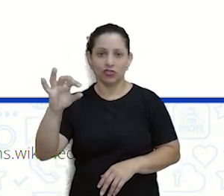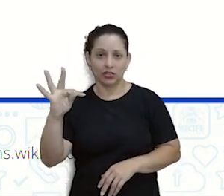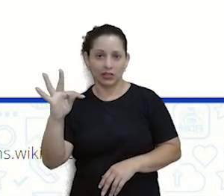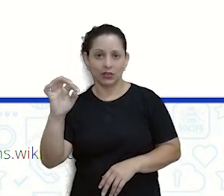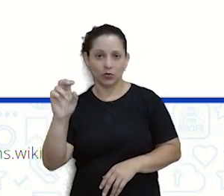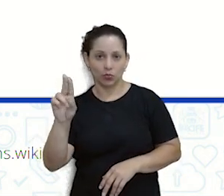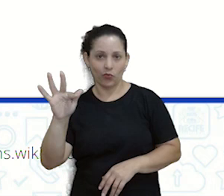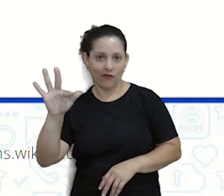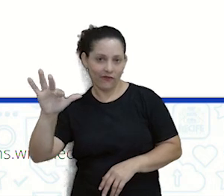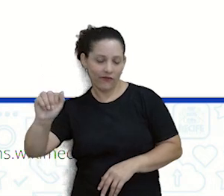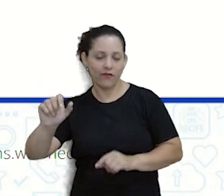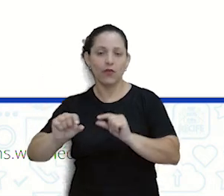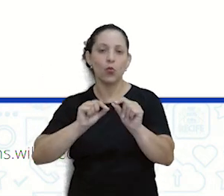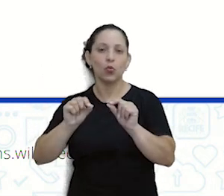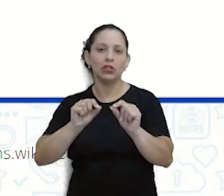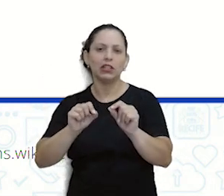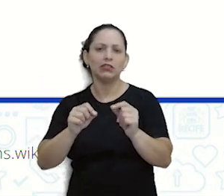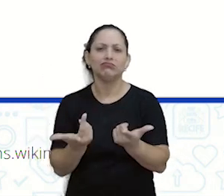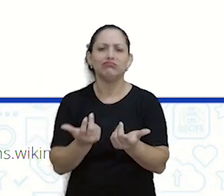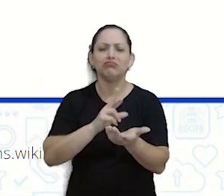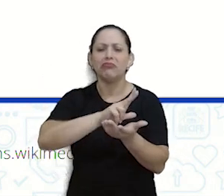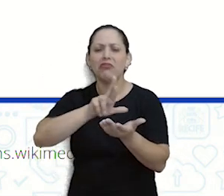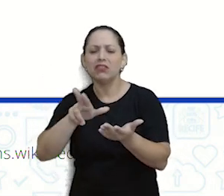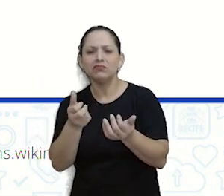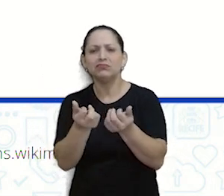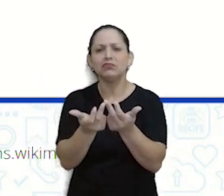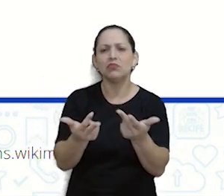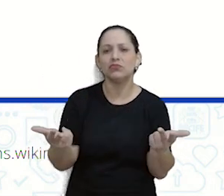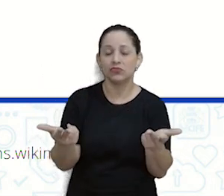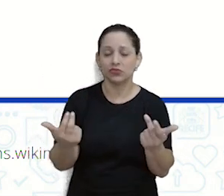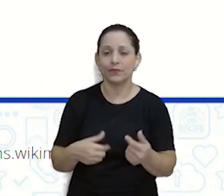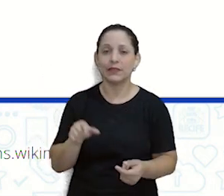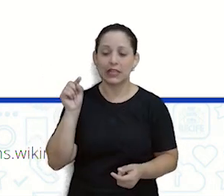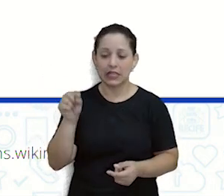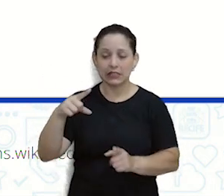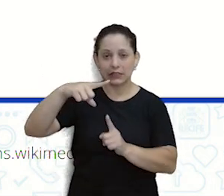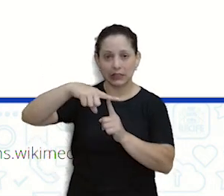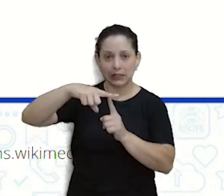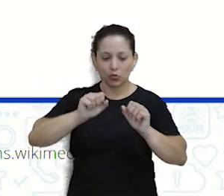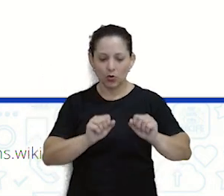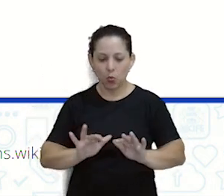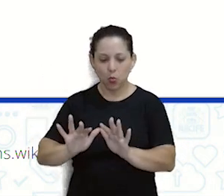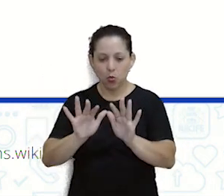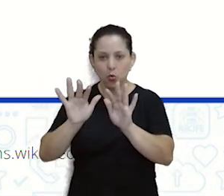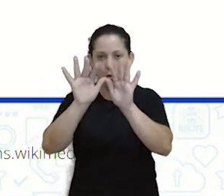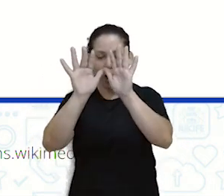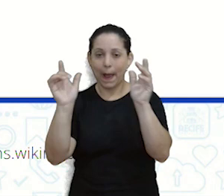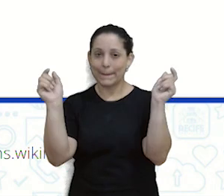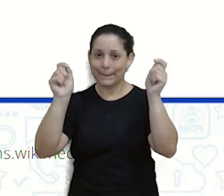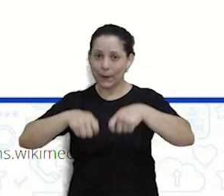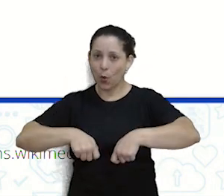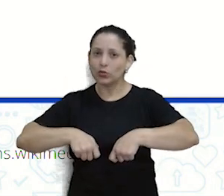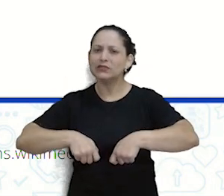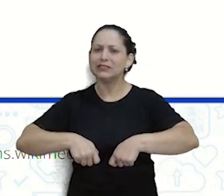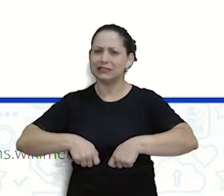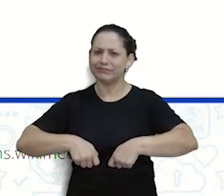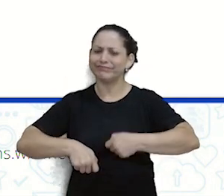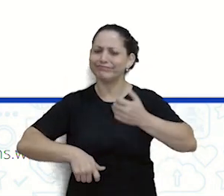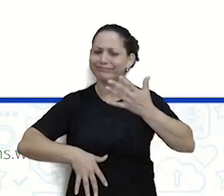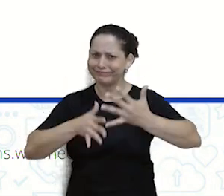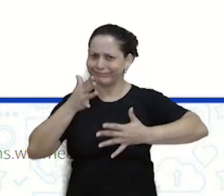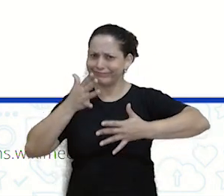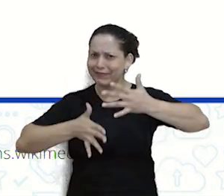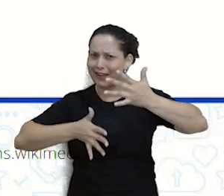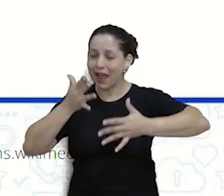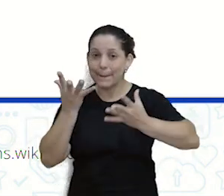queima de combustíveis fósseis e tudo mais. Então, ele é um gás que pode prejudicar,